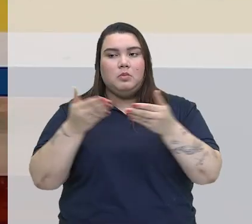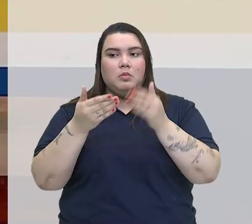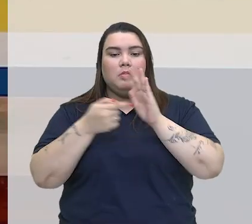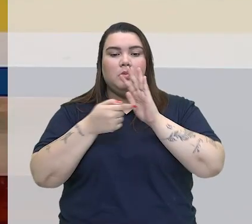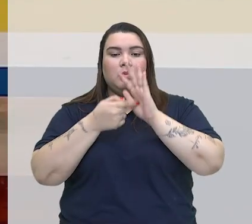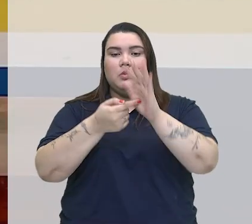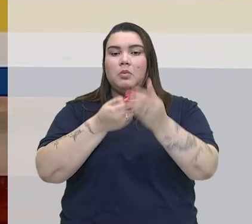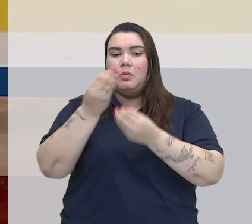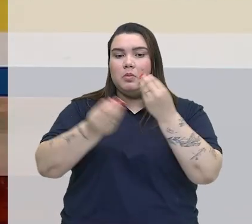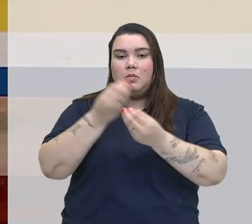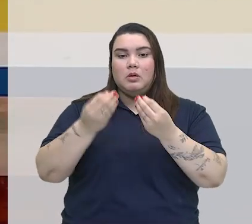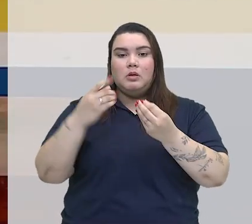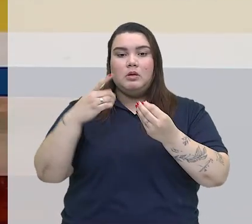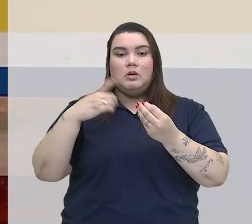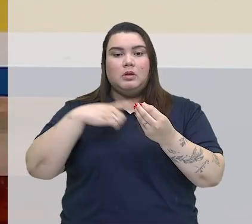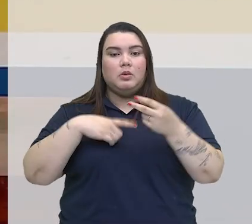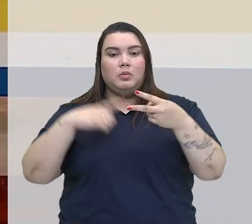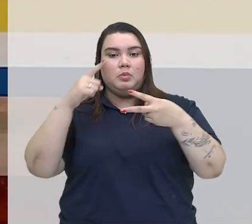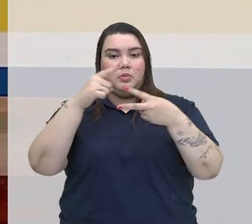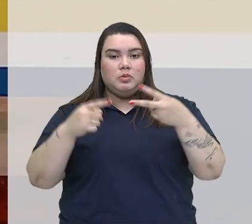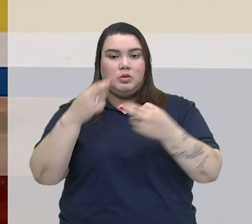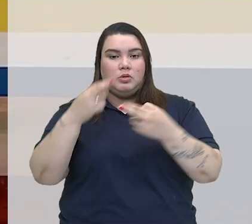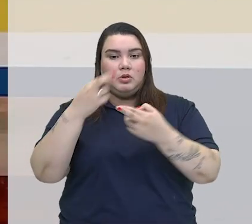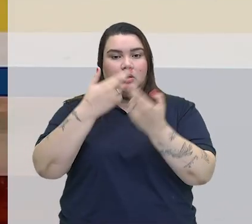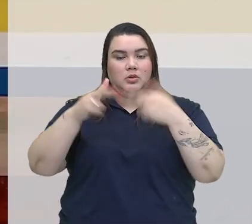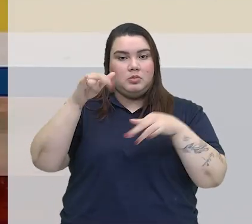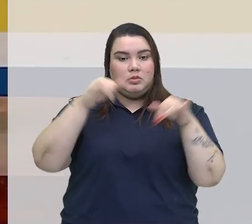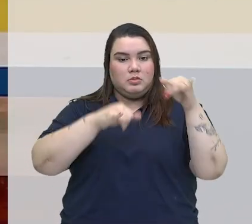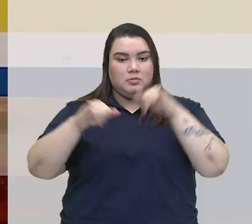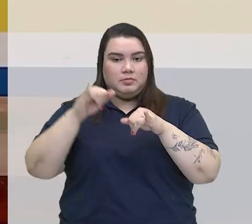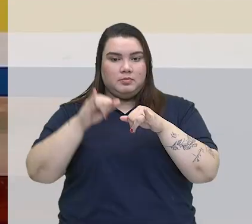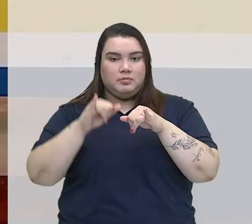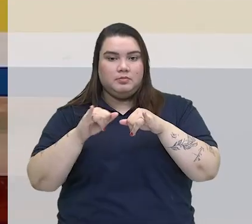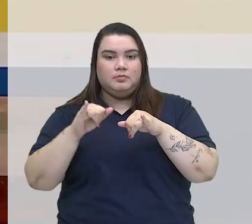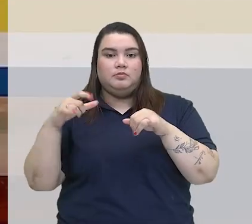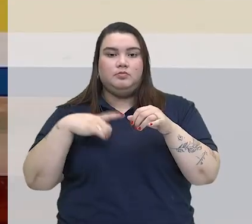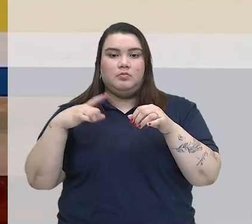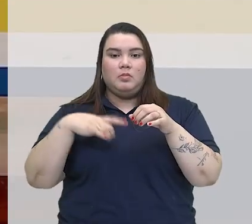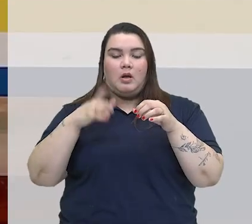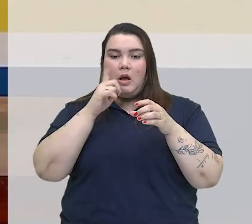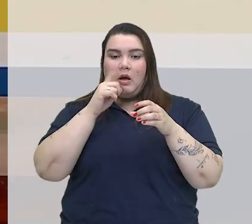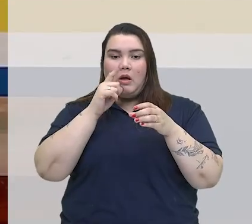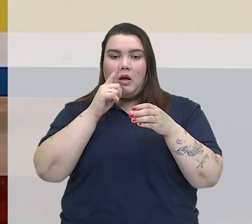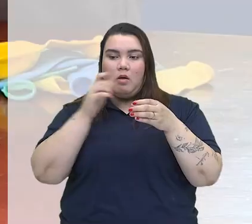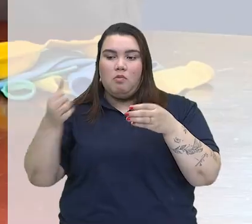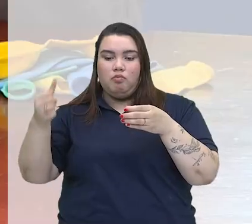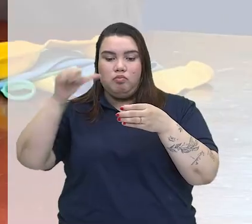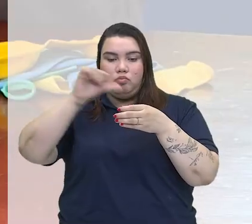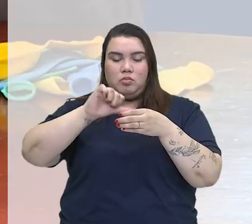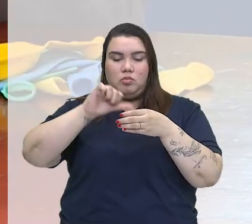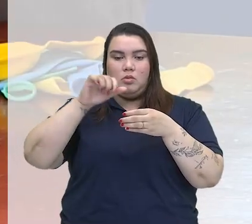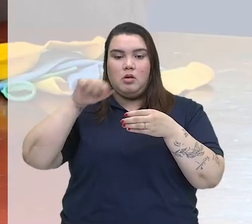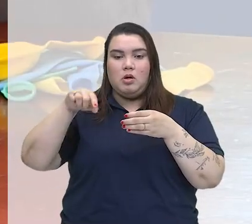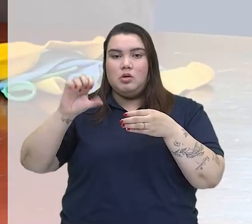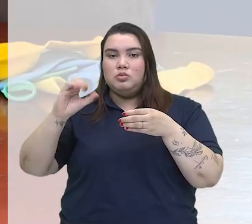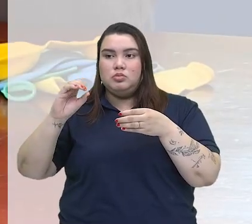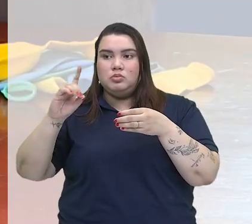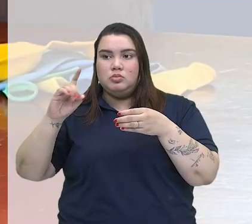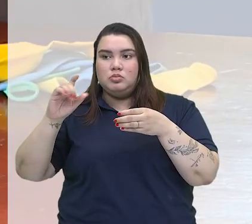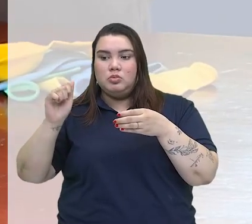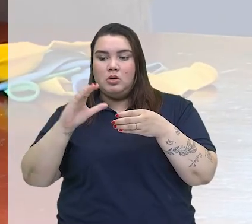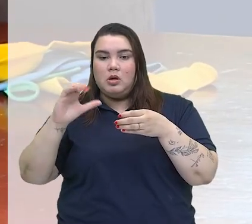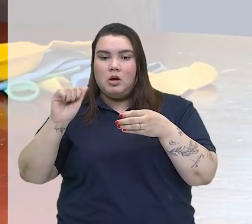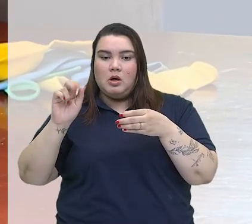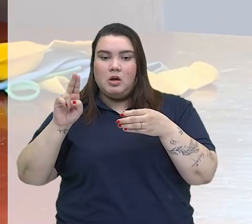esse experimento? Nós vamos mostrar duas reações químicas. Nós vamos estar colocando dentro da água a soda cáustica e logo